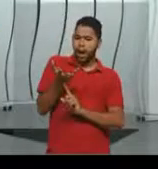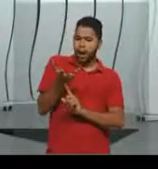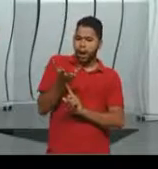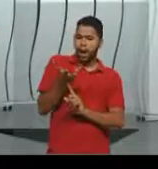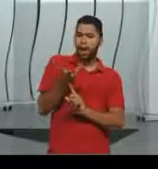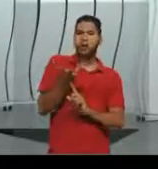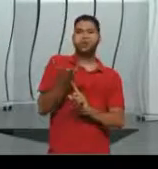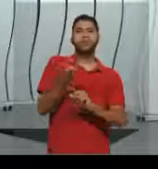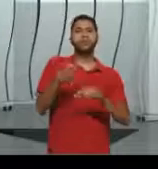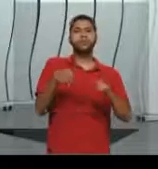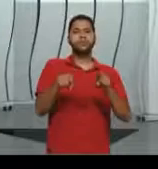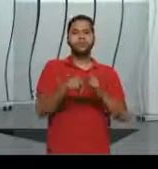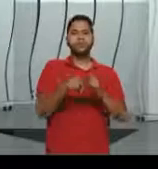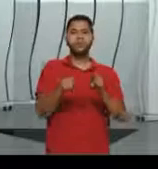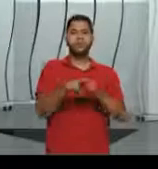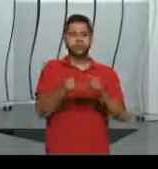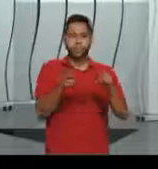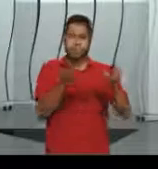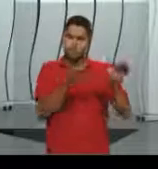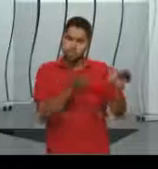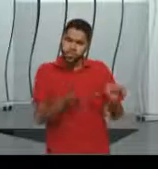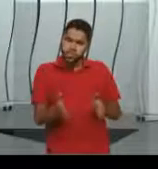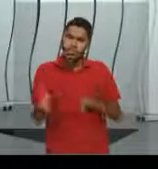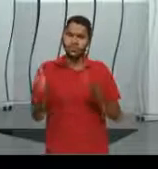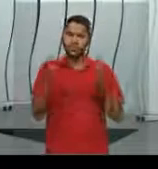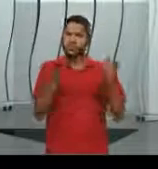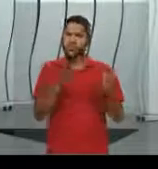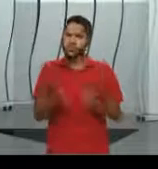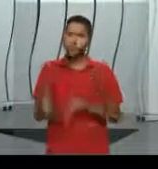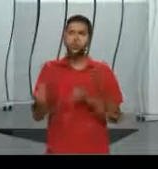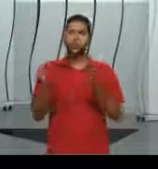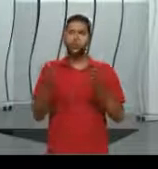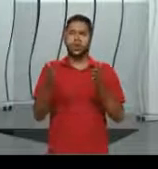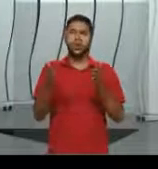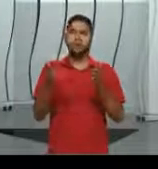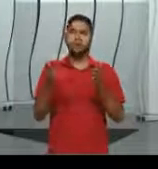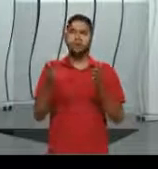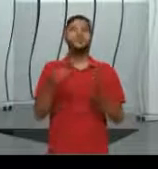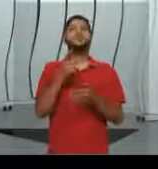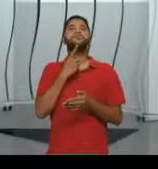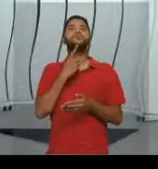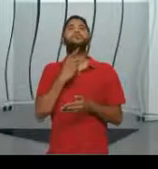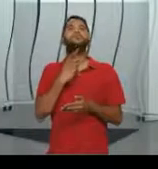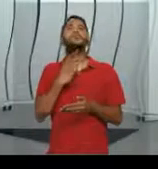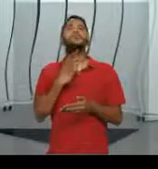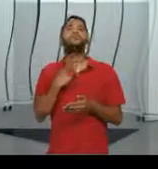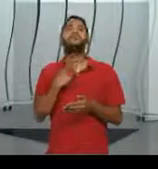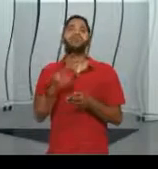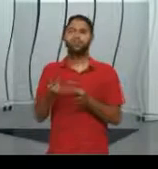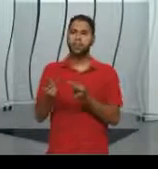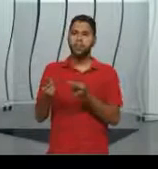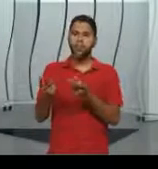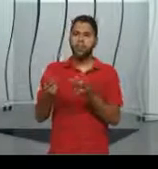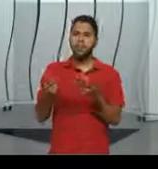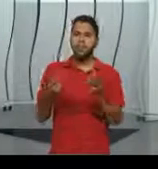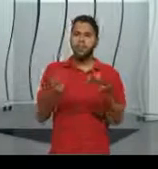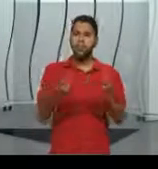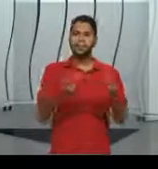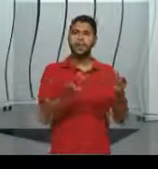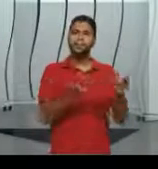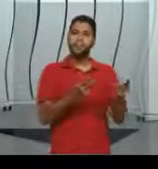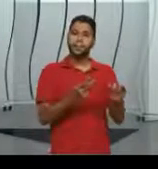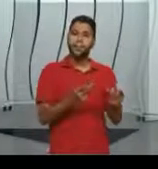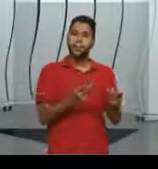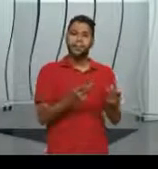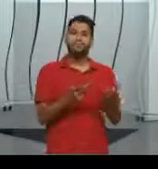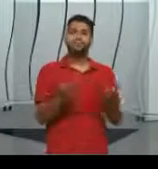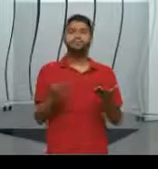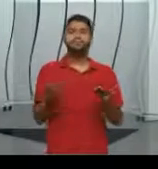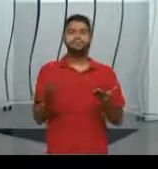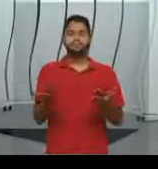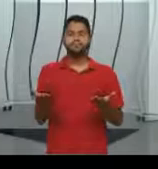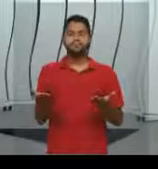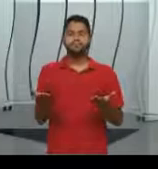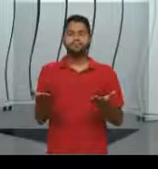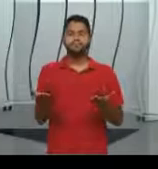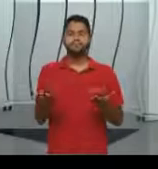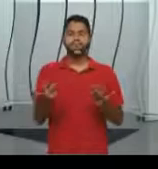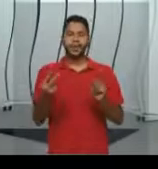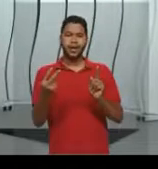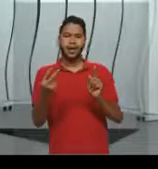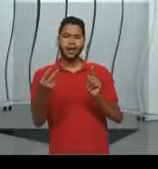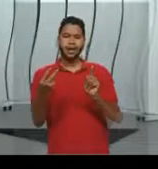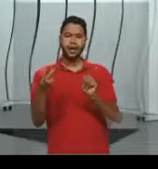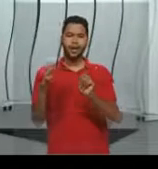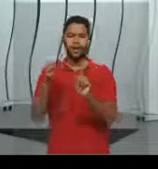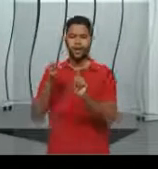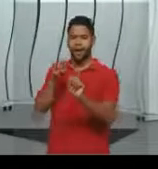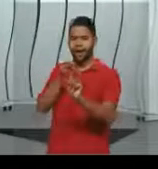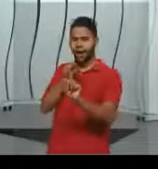passar a ser produzida também com intenção de comercialização. E aí, esse olhar